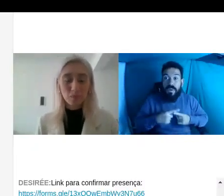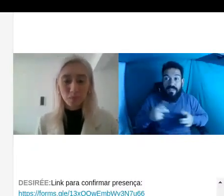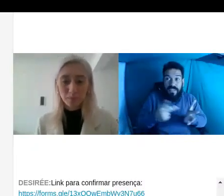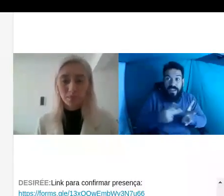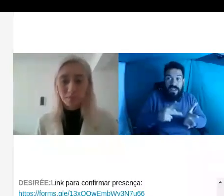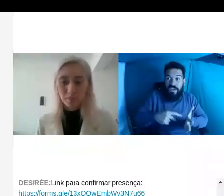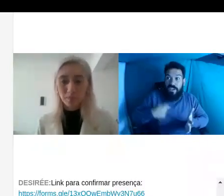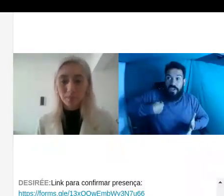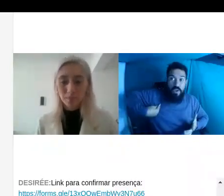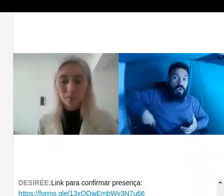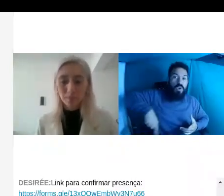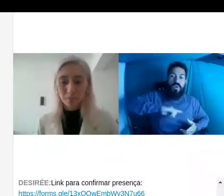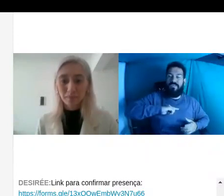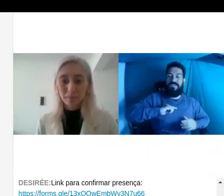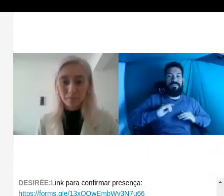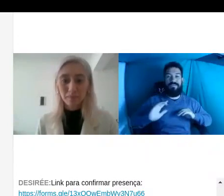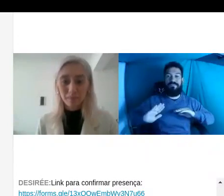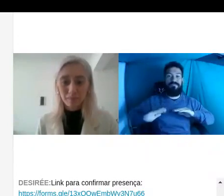nós fazemos